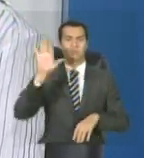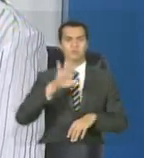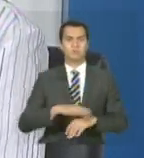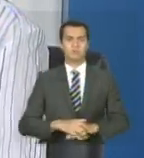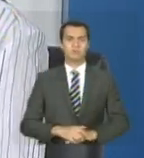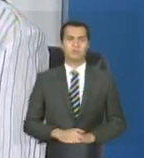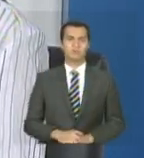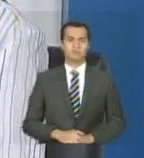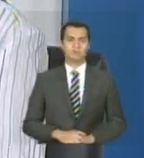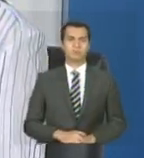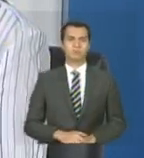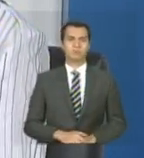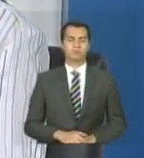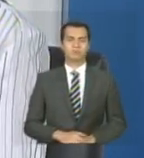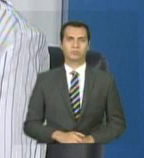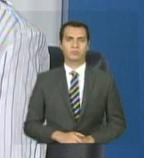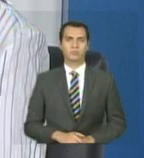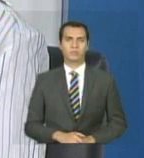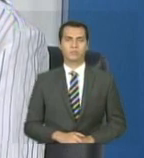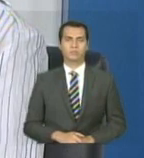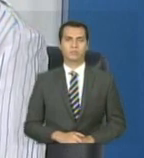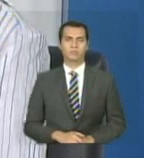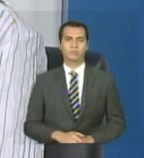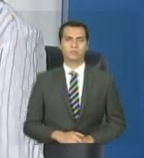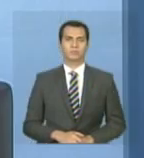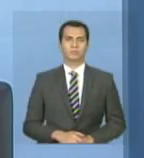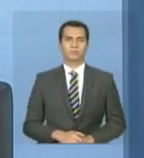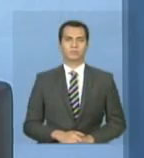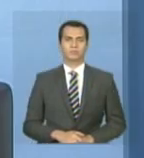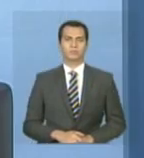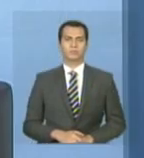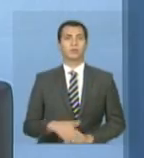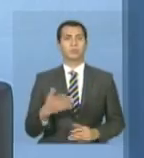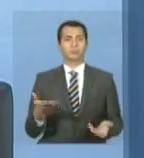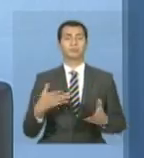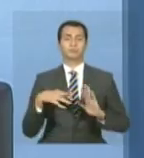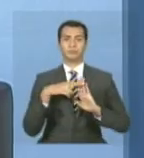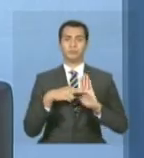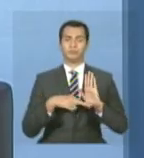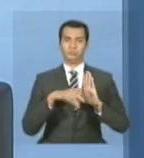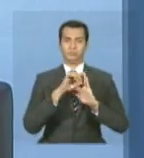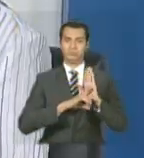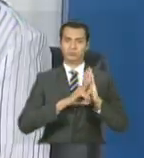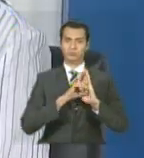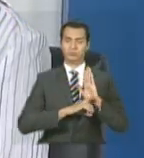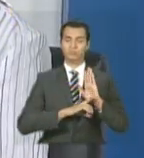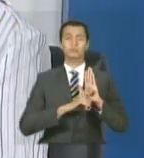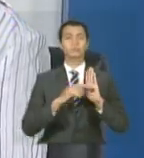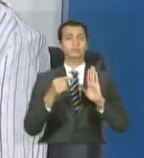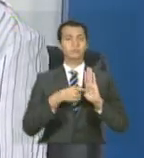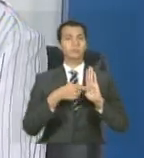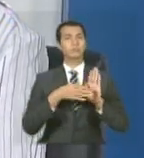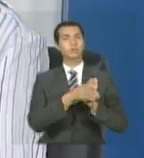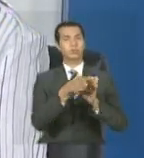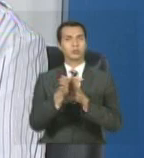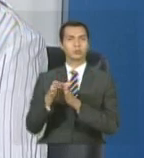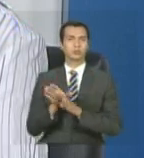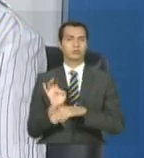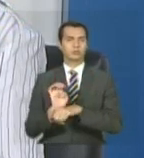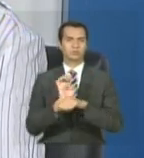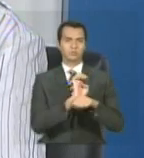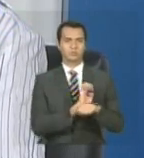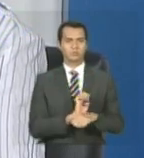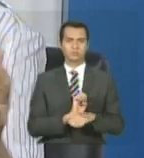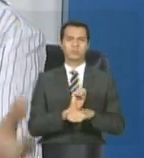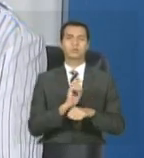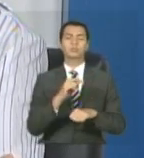alimentar. Então, esse marco legal é que dá orientação para todos os estados e municípios. E nesse decreto se orienta como